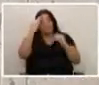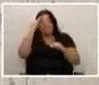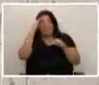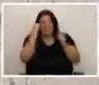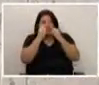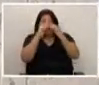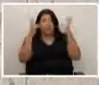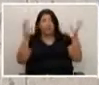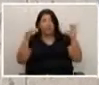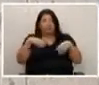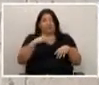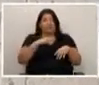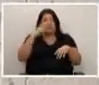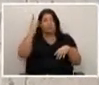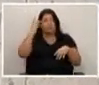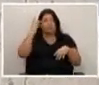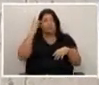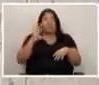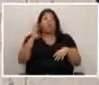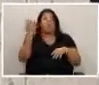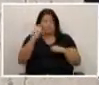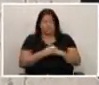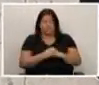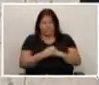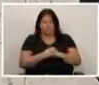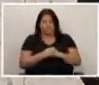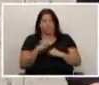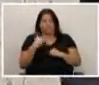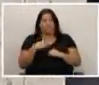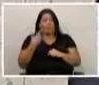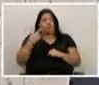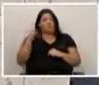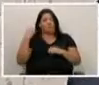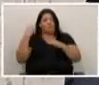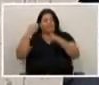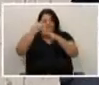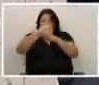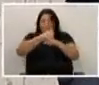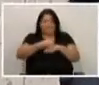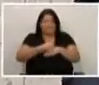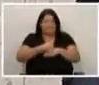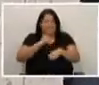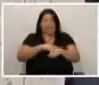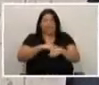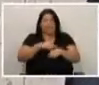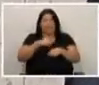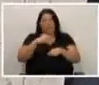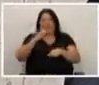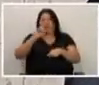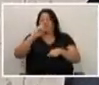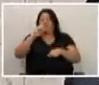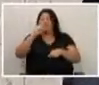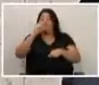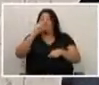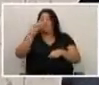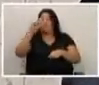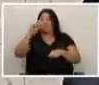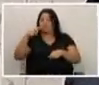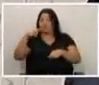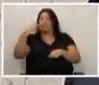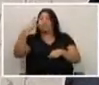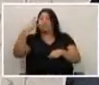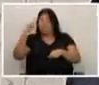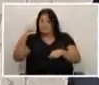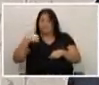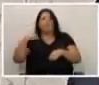está acontecendo na cidade de São Paulo. O que aconteceu? Eu fiquei ontem até às 20 horas, 20h30, aqui na Câmara, e me dirigi para o local